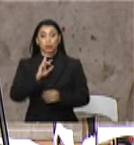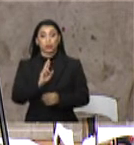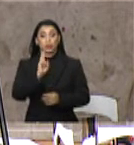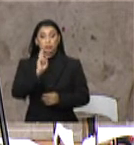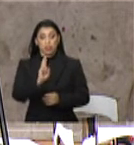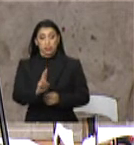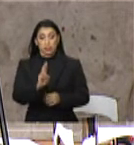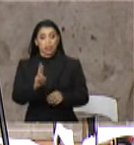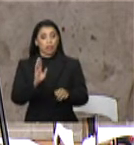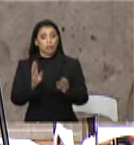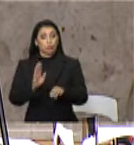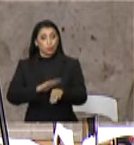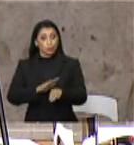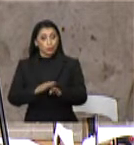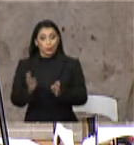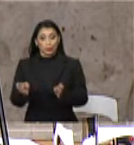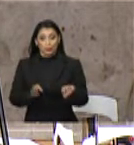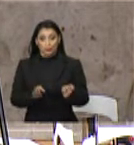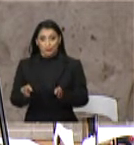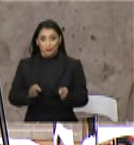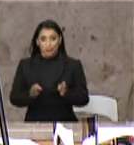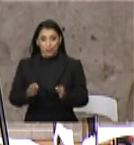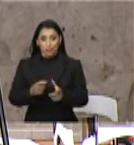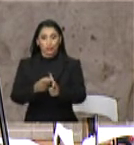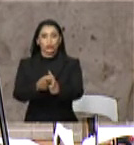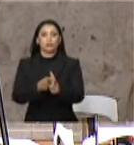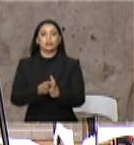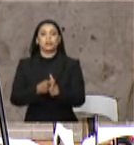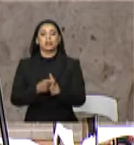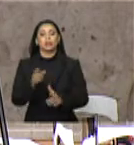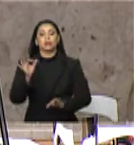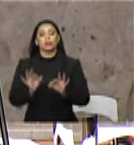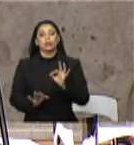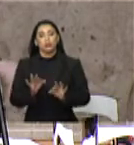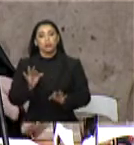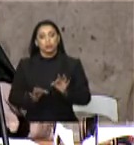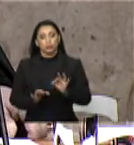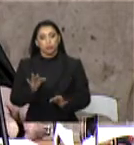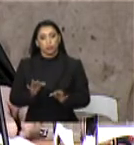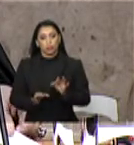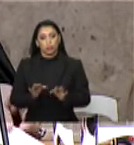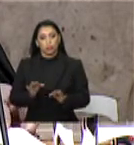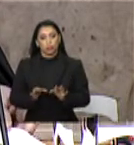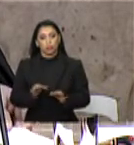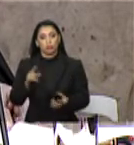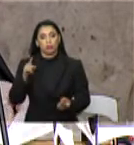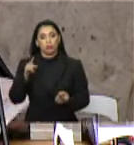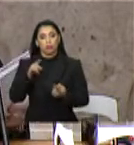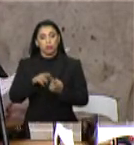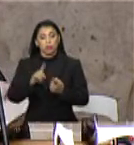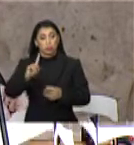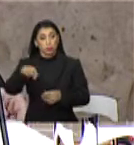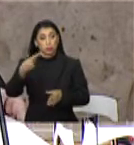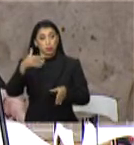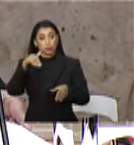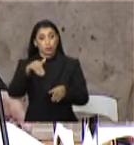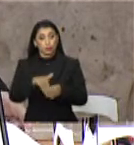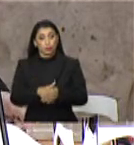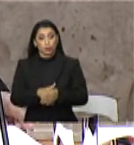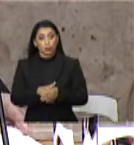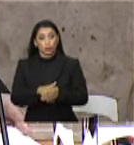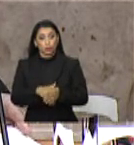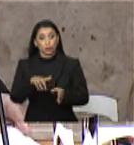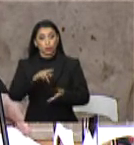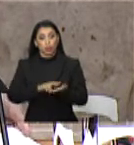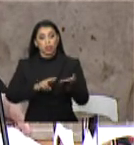provisório em função da suspensão do julgamento no sentido de que após o voto do eminente